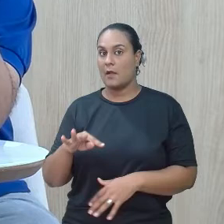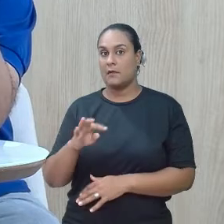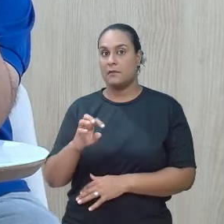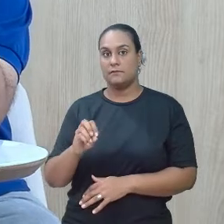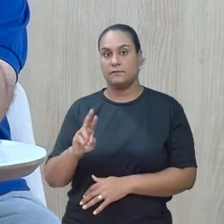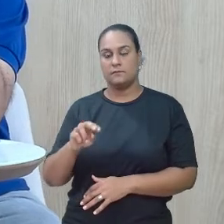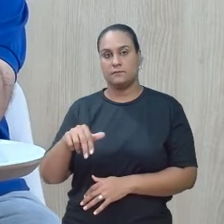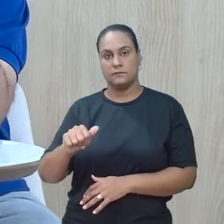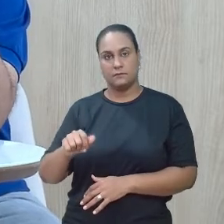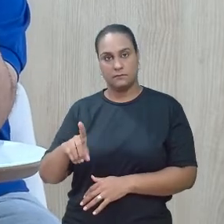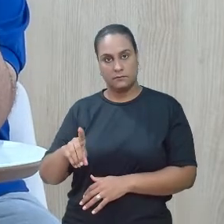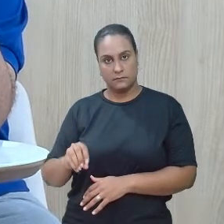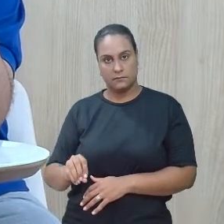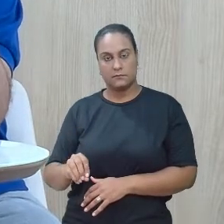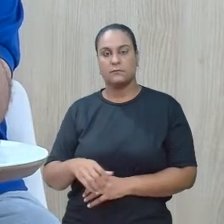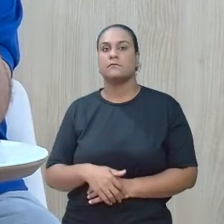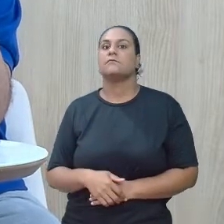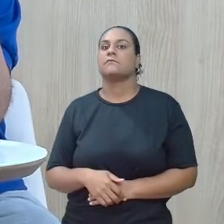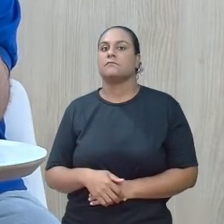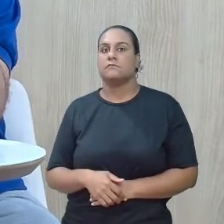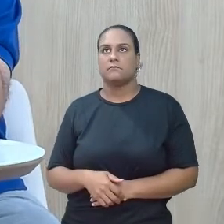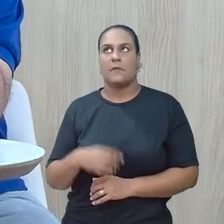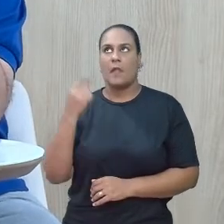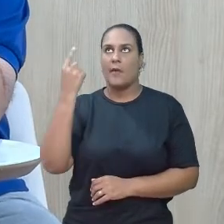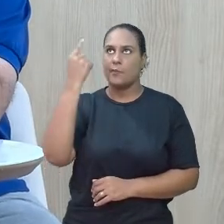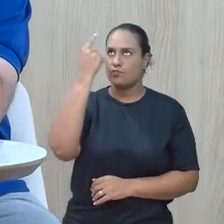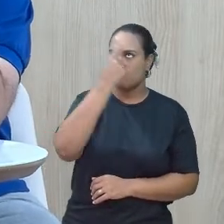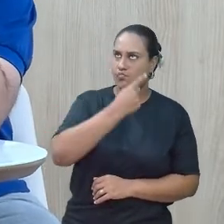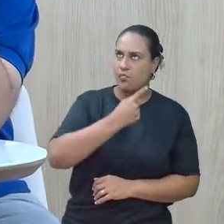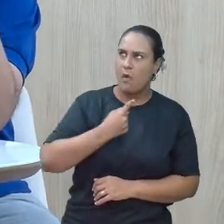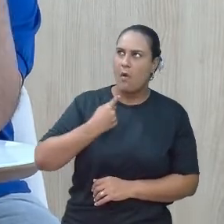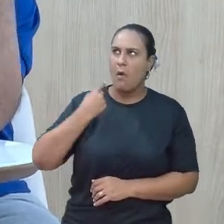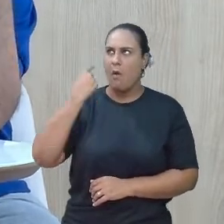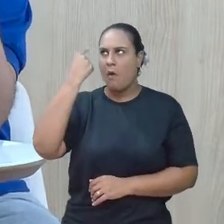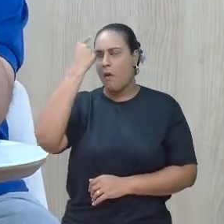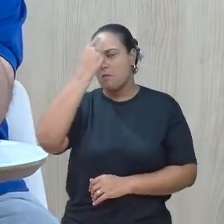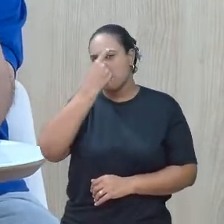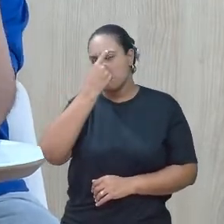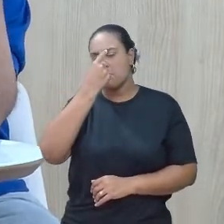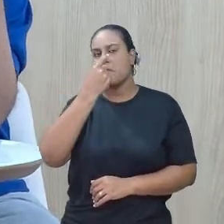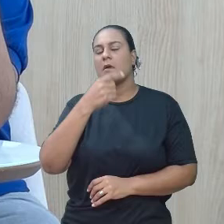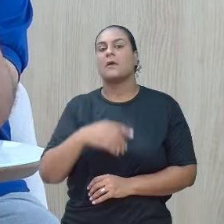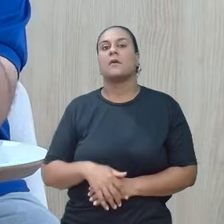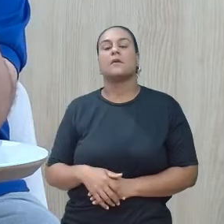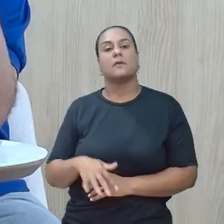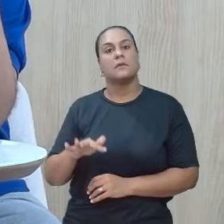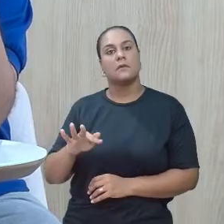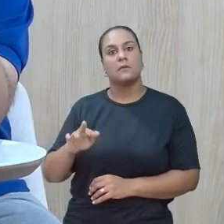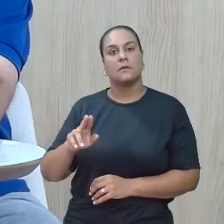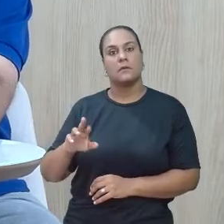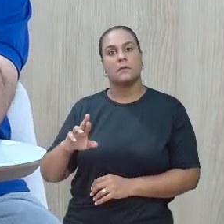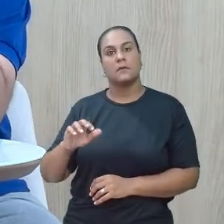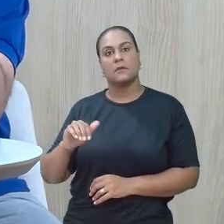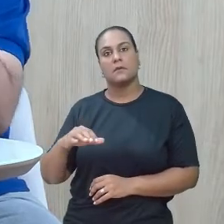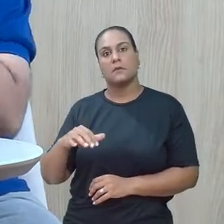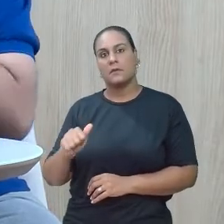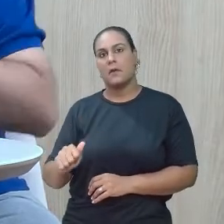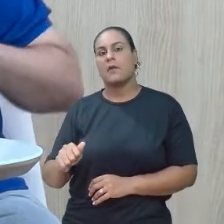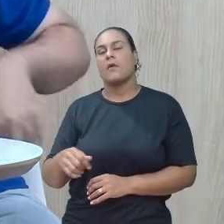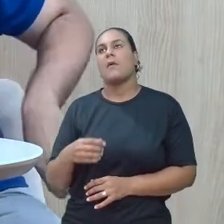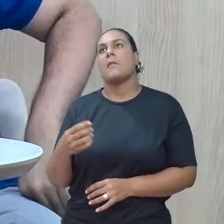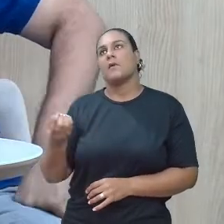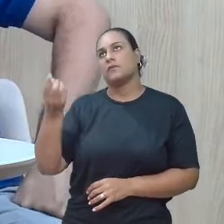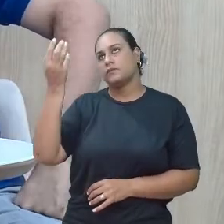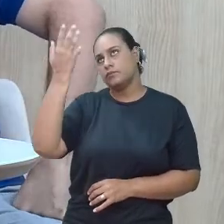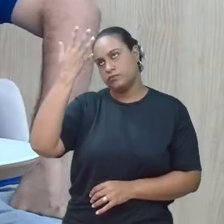durar ali questões de 2 a 1h30, já os furacões ele duram já mais dias, enfim. Já